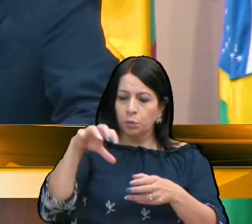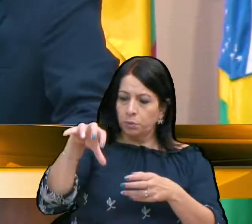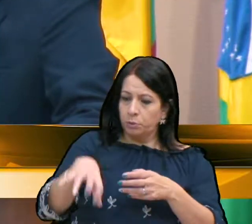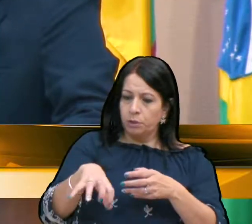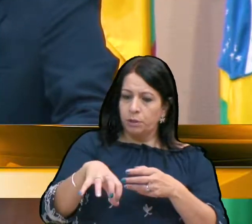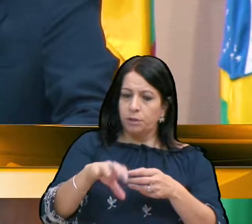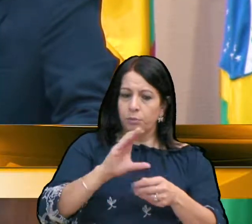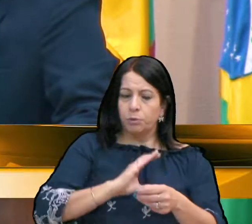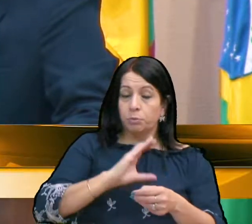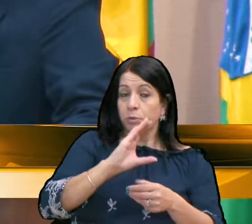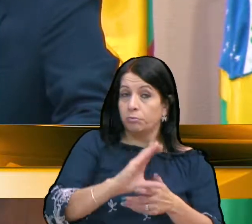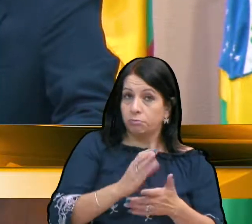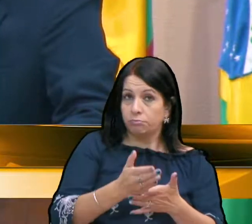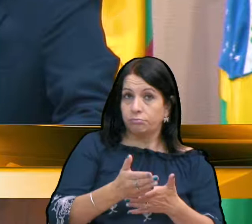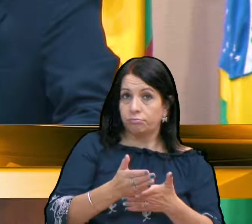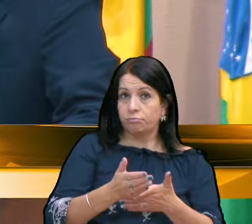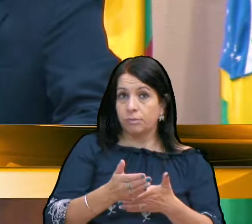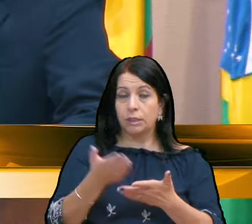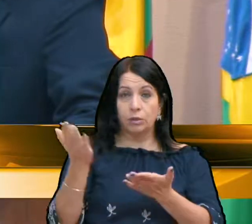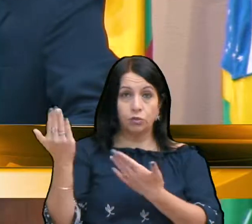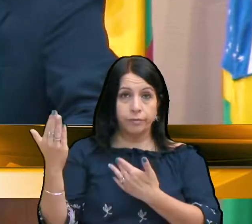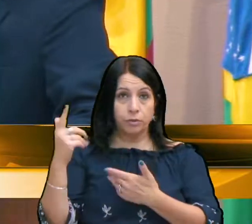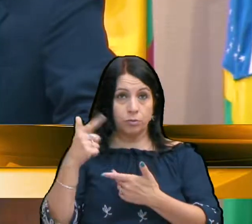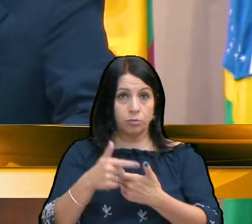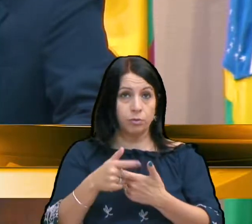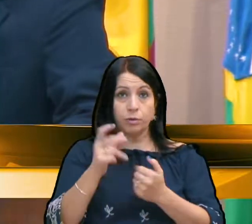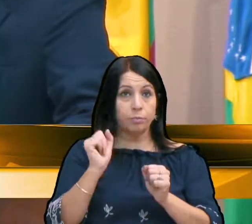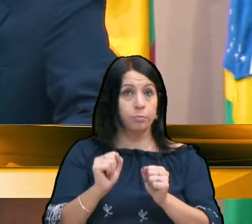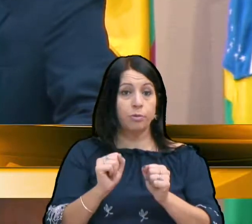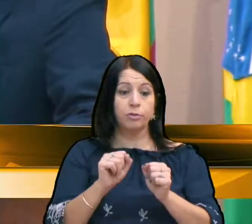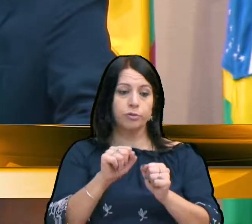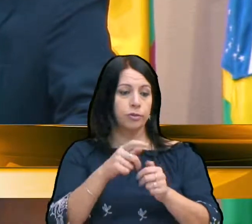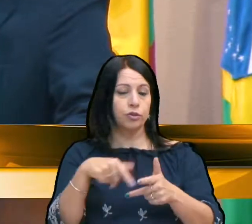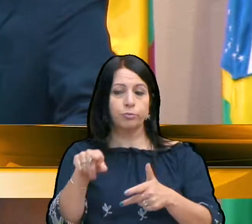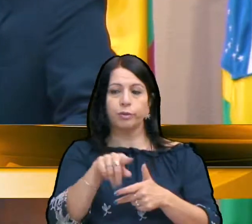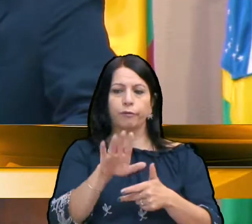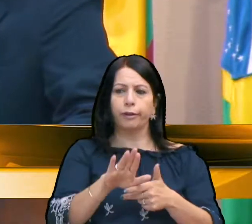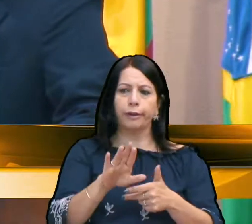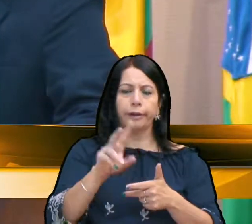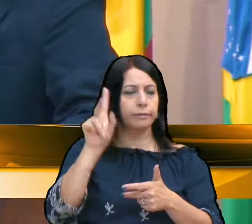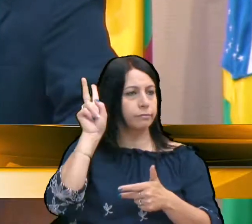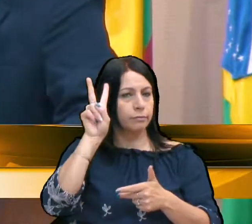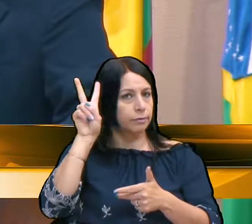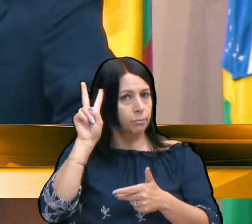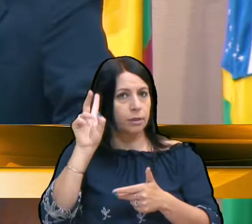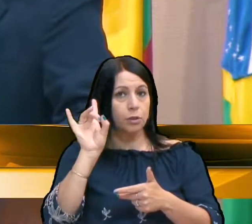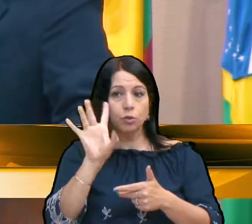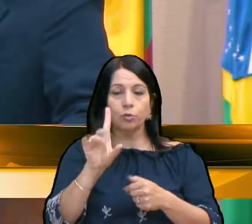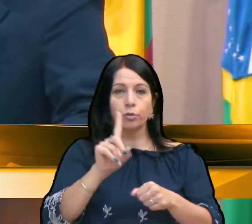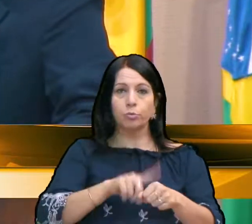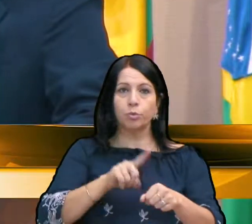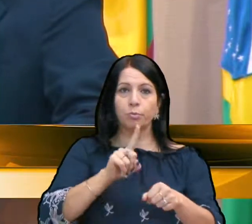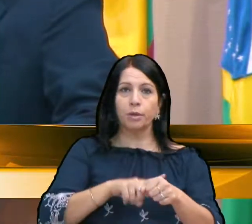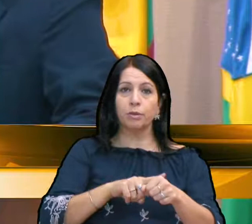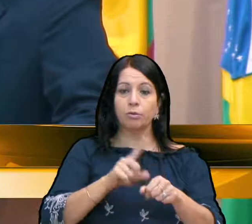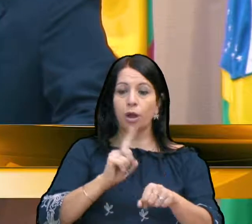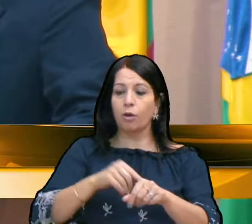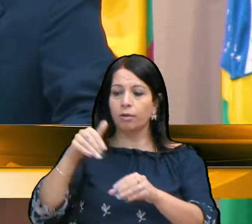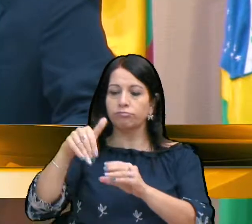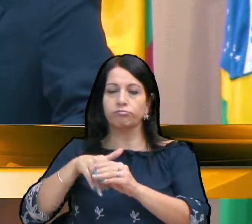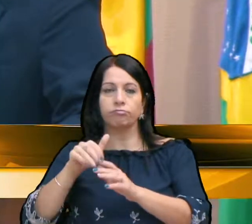uma coordenadoria. A juventude, ela não pode ficar sendo lembrada só no momento do pleito